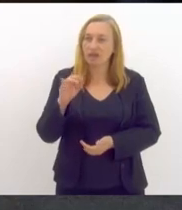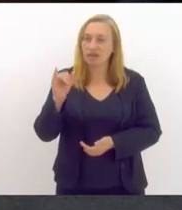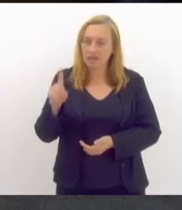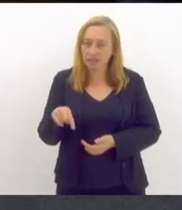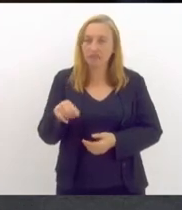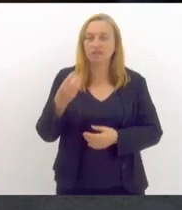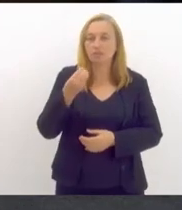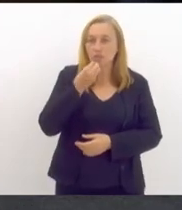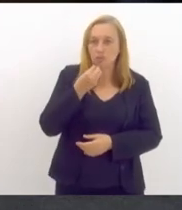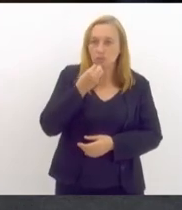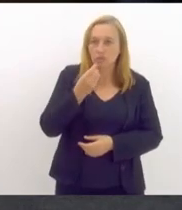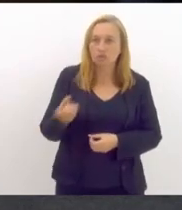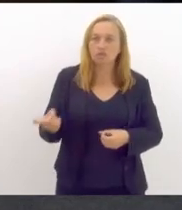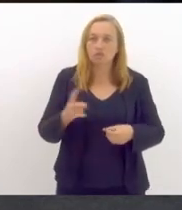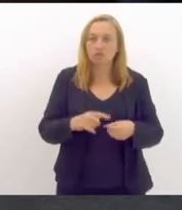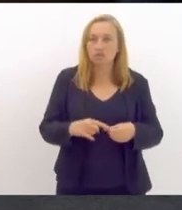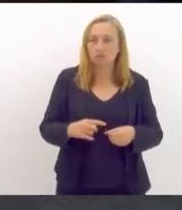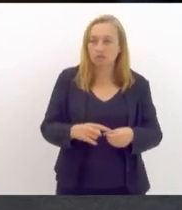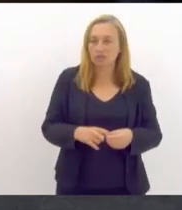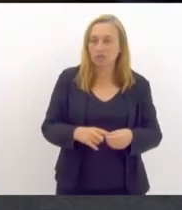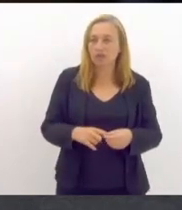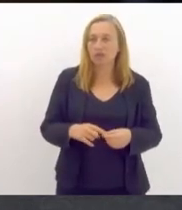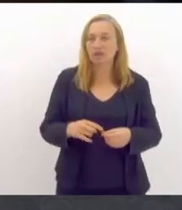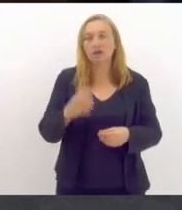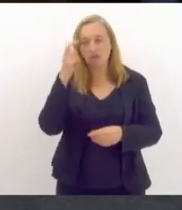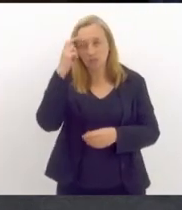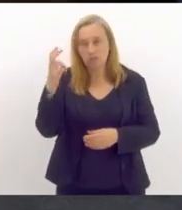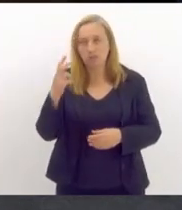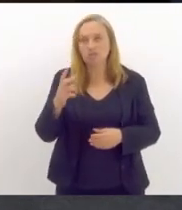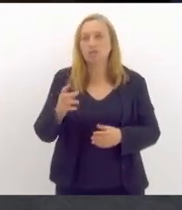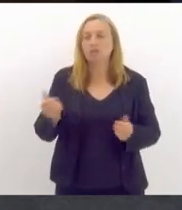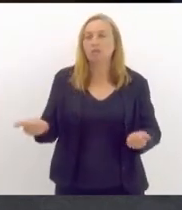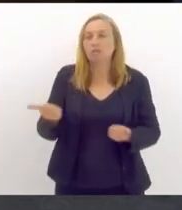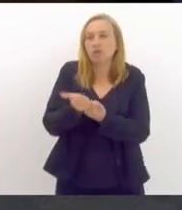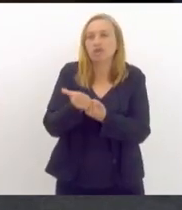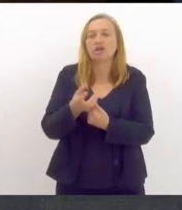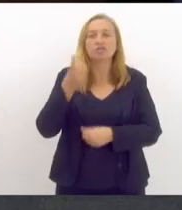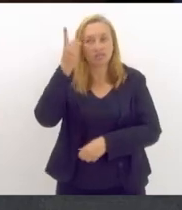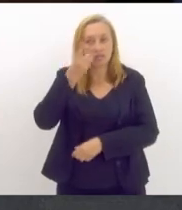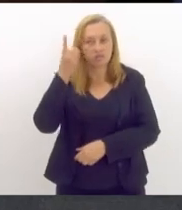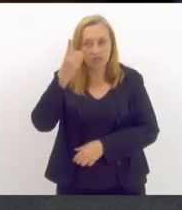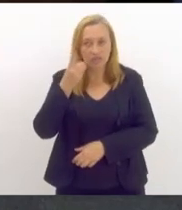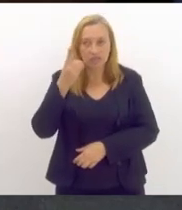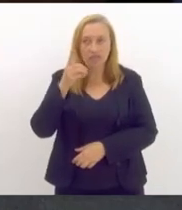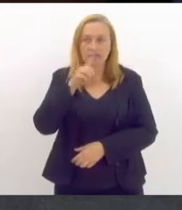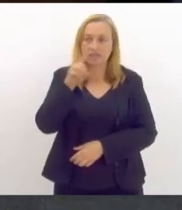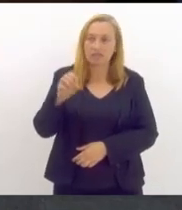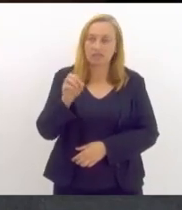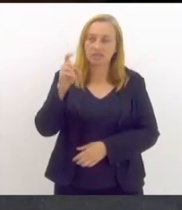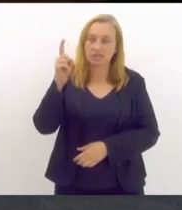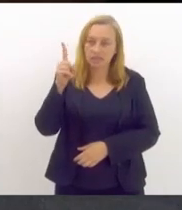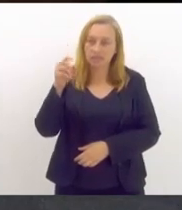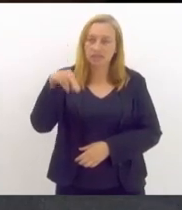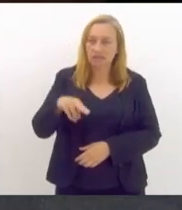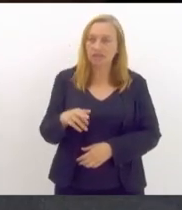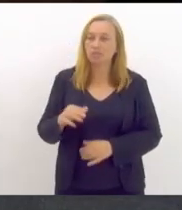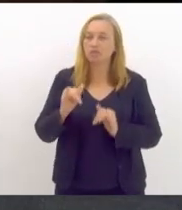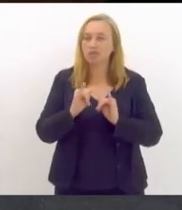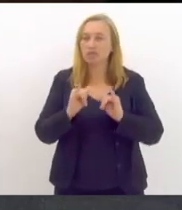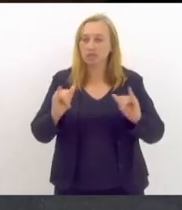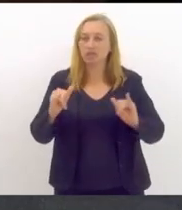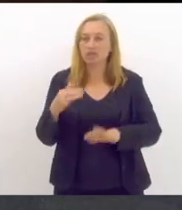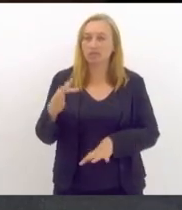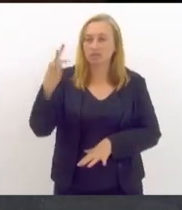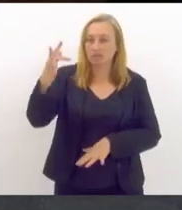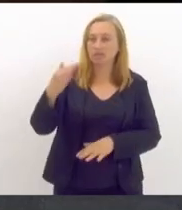espaço a voltar a tornar a vida para colaborar com a deputada zeidan para que a gente possa muito em breve anunciar aqui